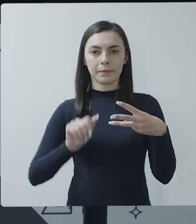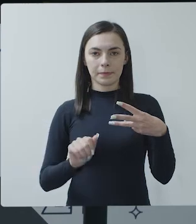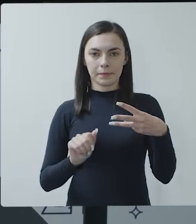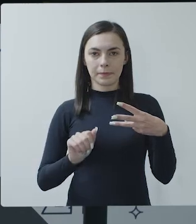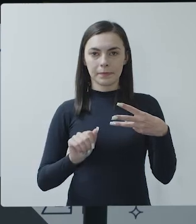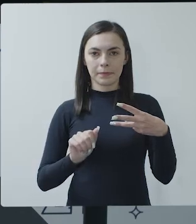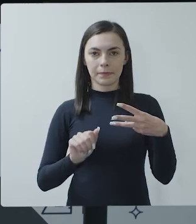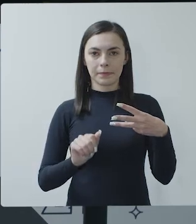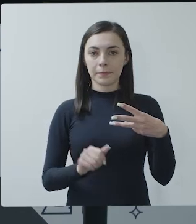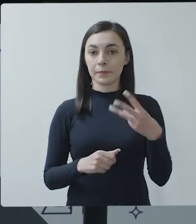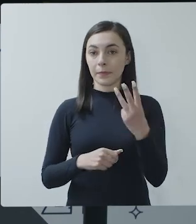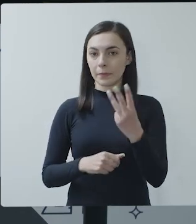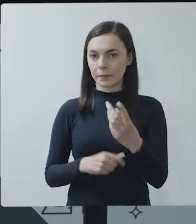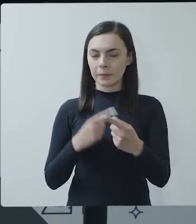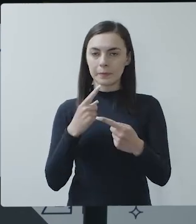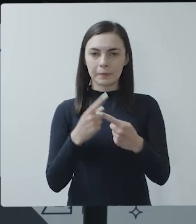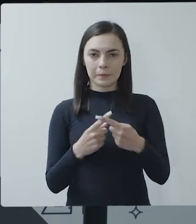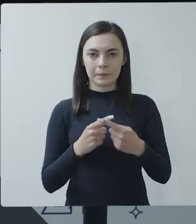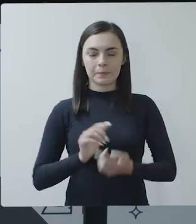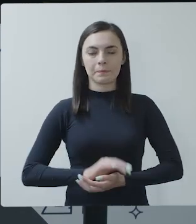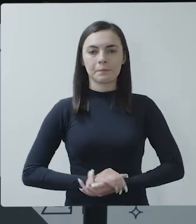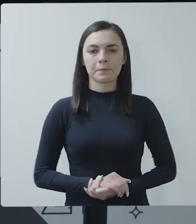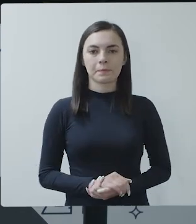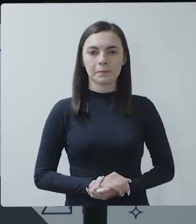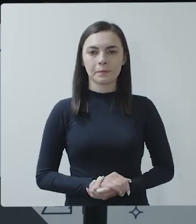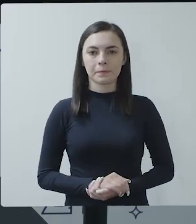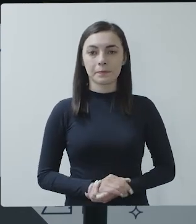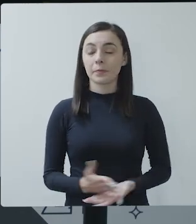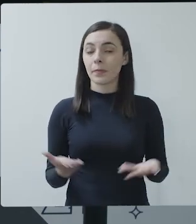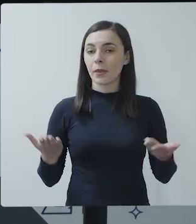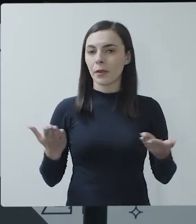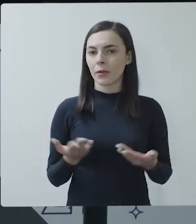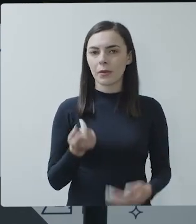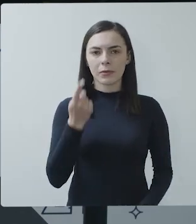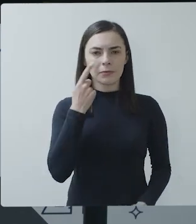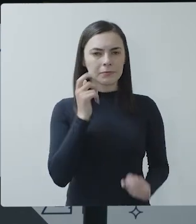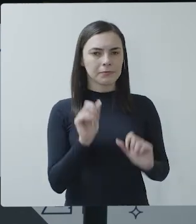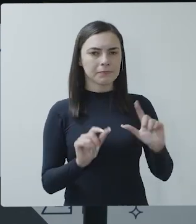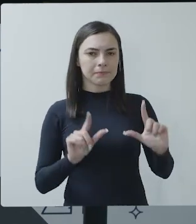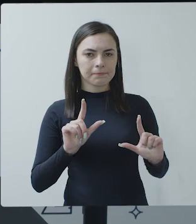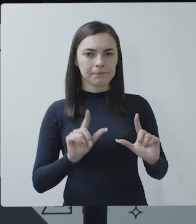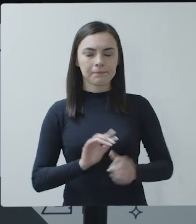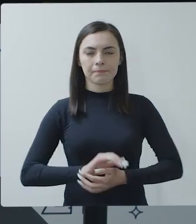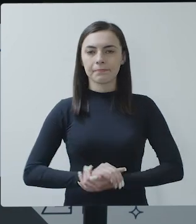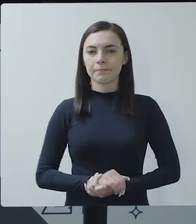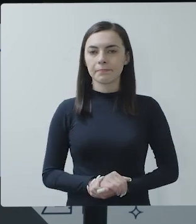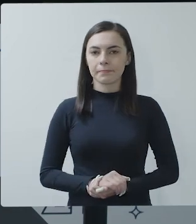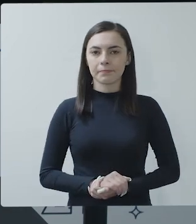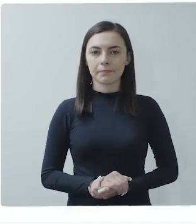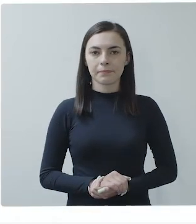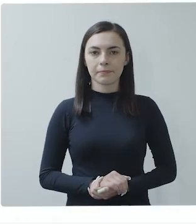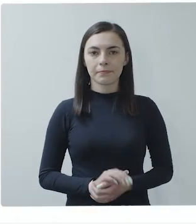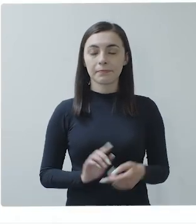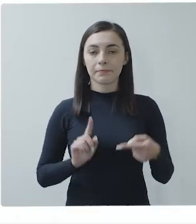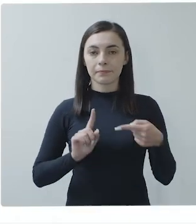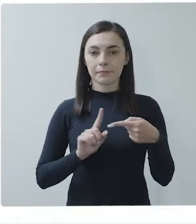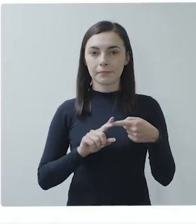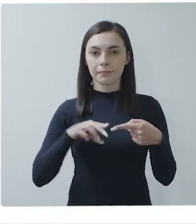fal, da. Três vezes. Então vamos ali com a prof na tela.